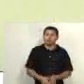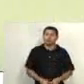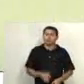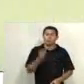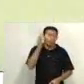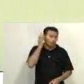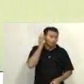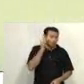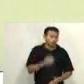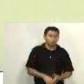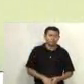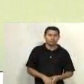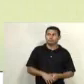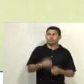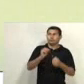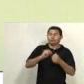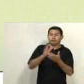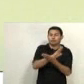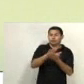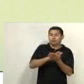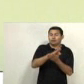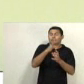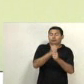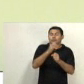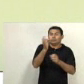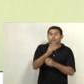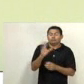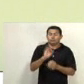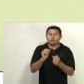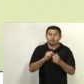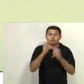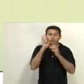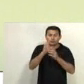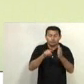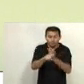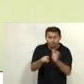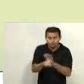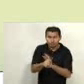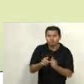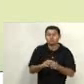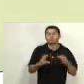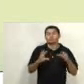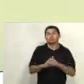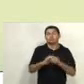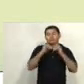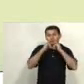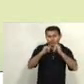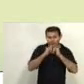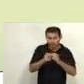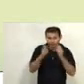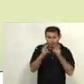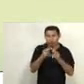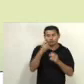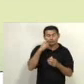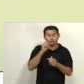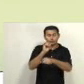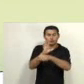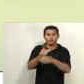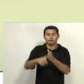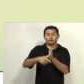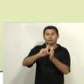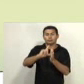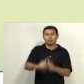Ótimo. Sem fazer cálculo nenhum, até pela previsão da estatística em relação a esses dados, conforme a gente viu no slide